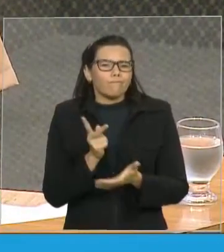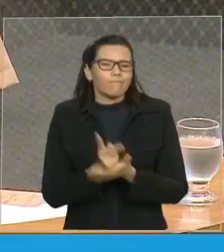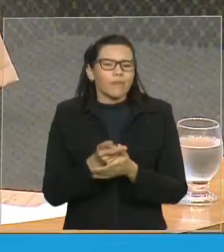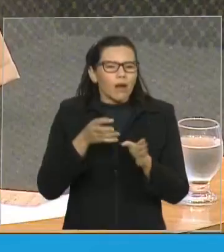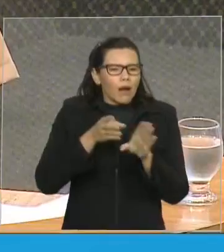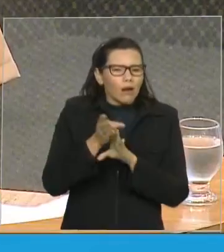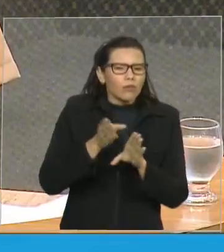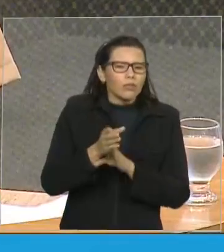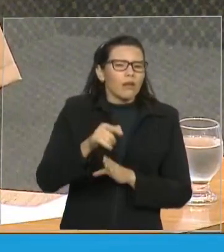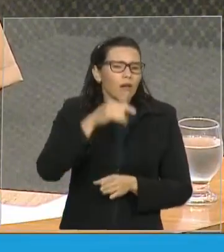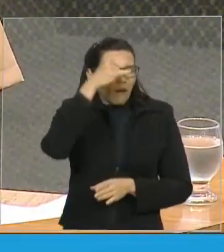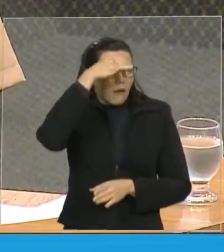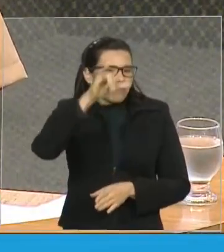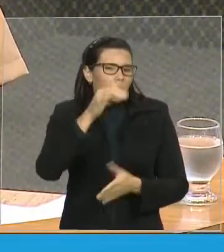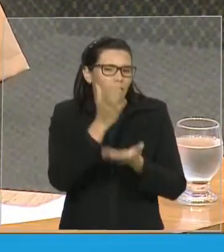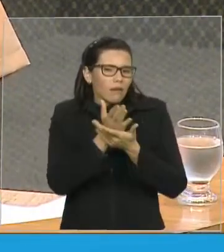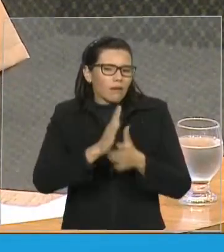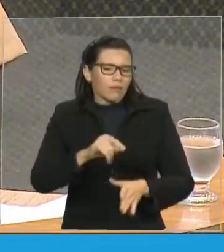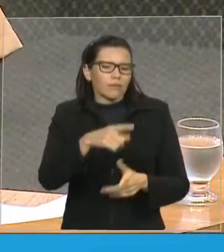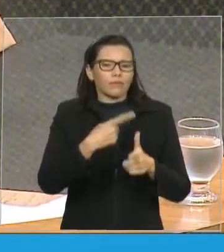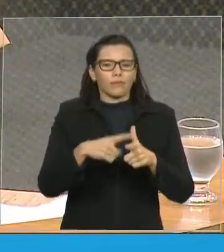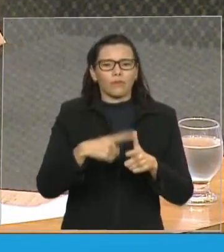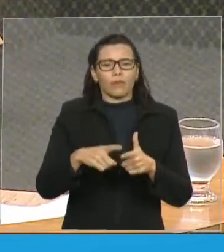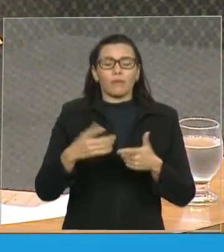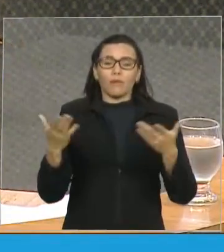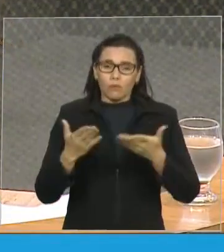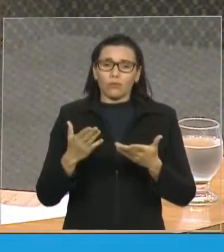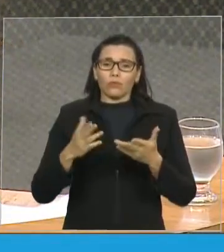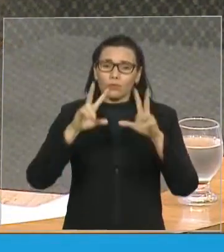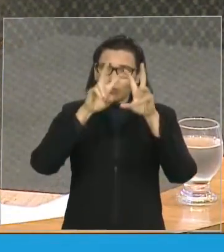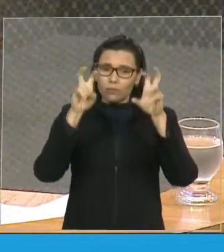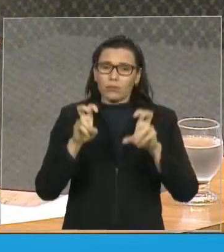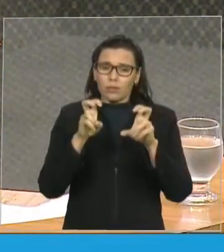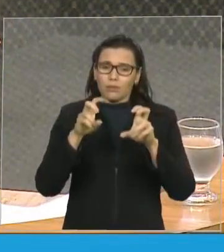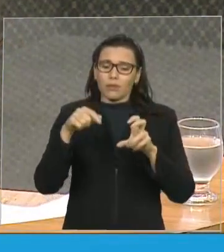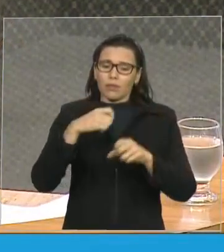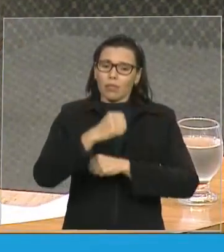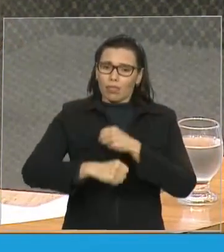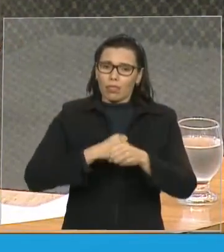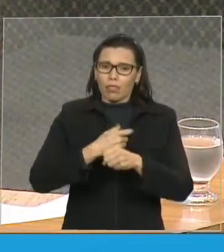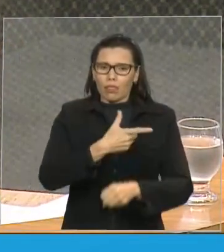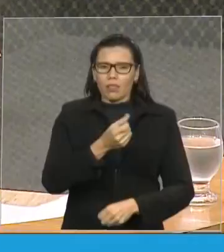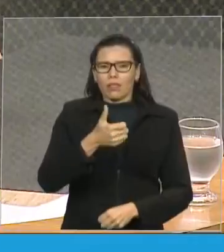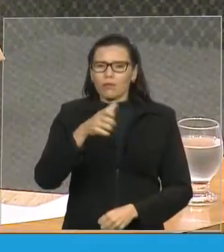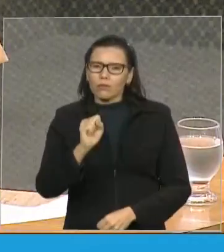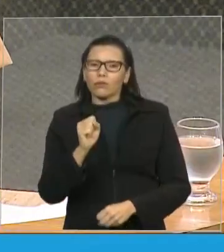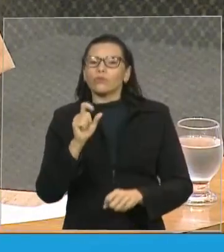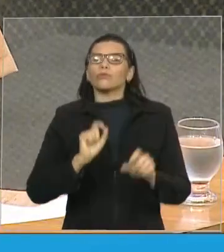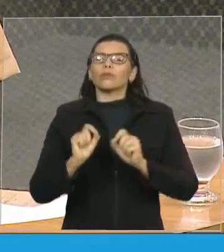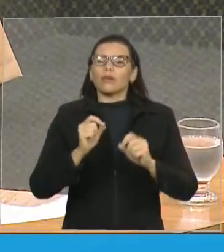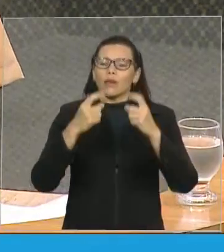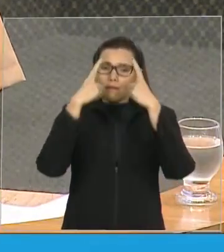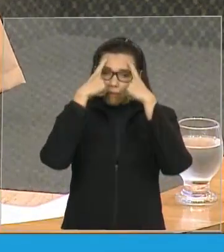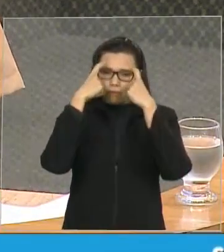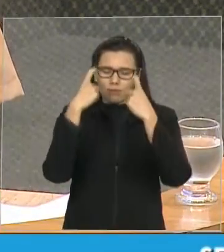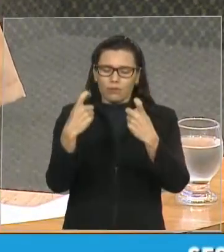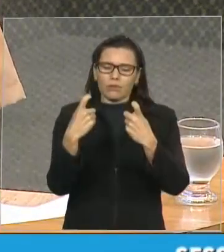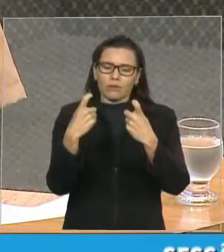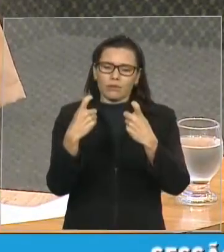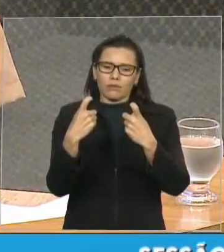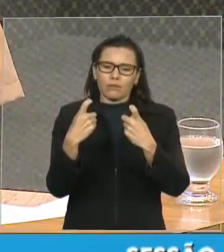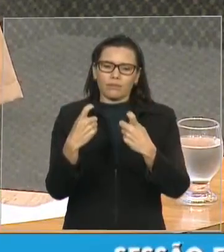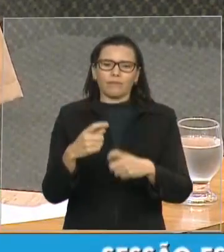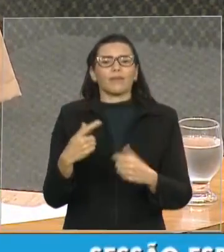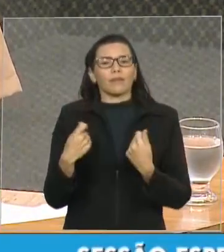fraternidade tornou-se manifestação de evangelização que liberta, que provoca ao mesmo tempo a renovação